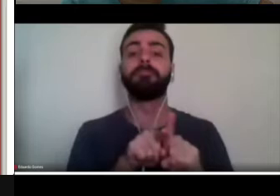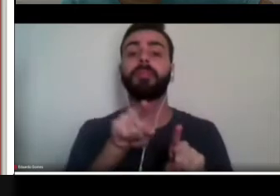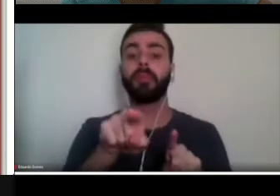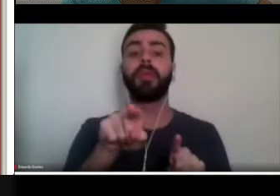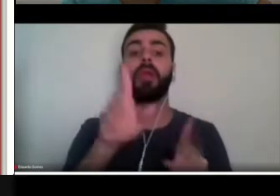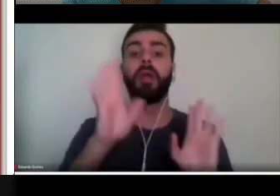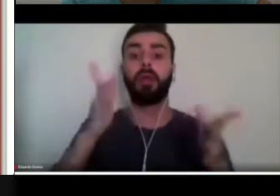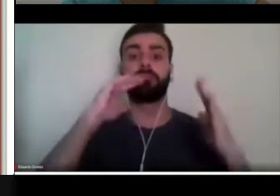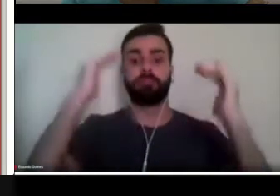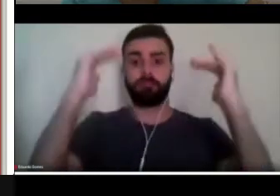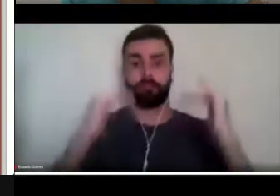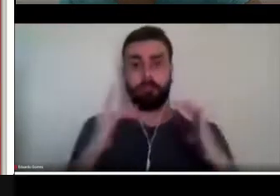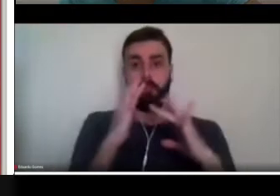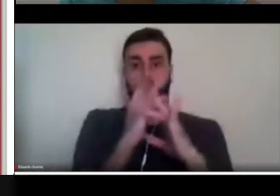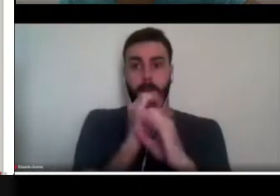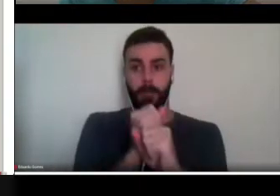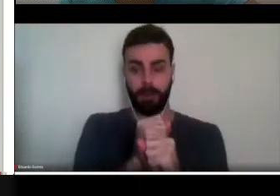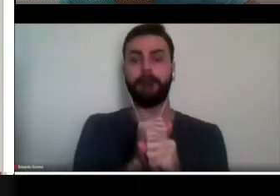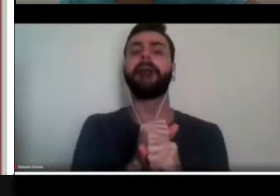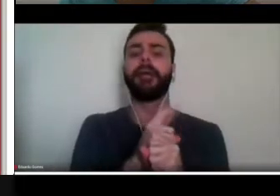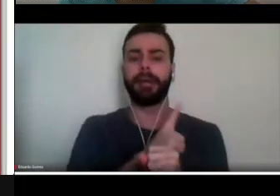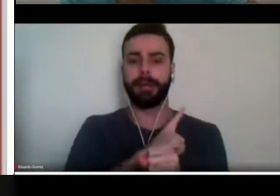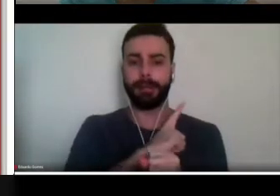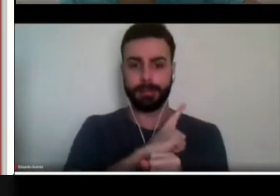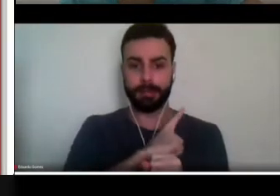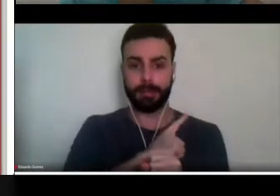terminando, aí você vê que esse delta Y2 aqui,